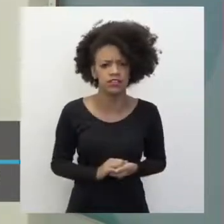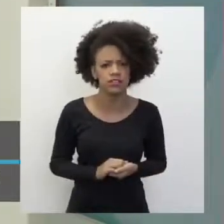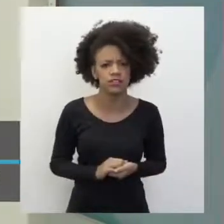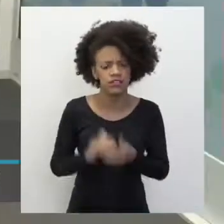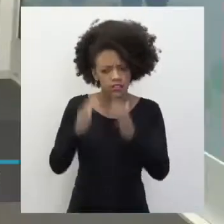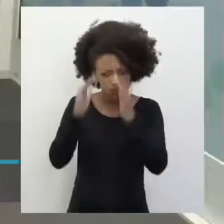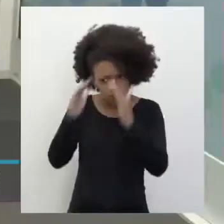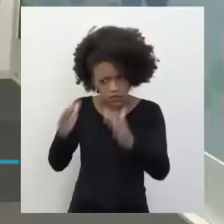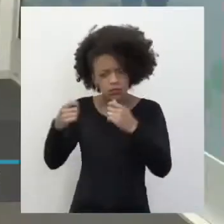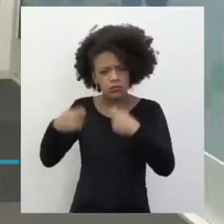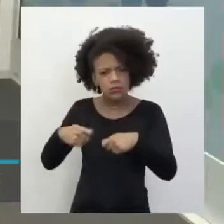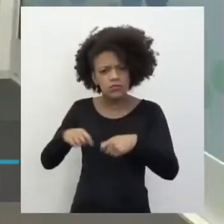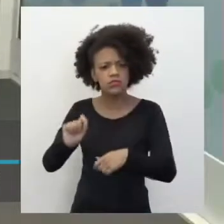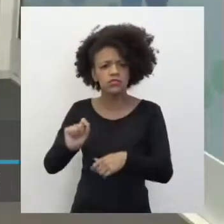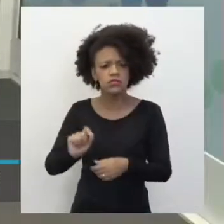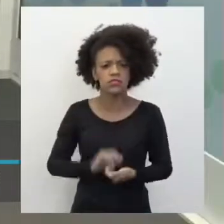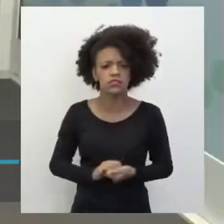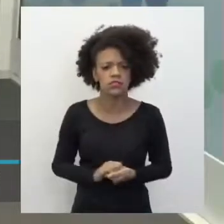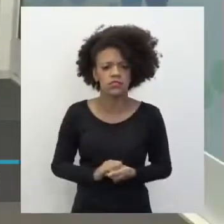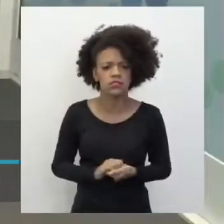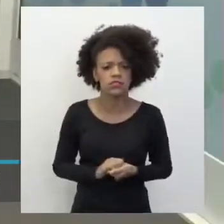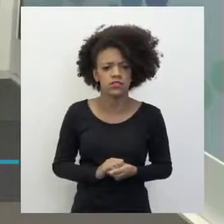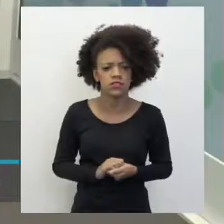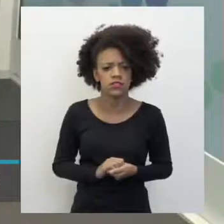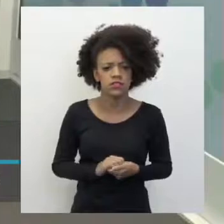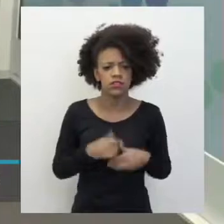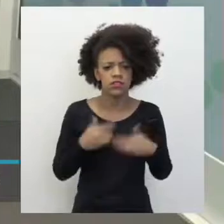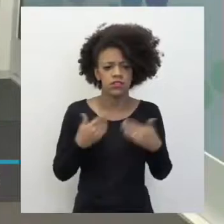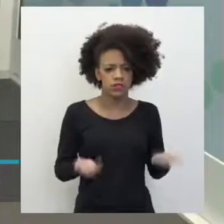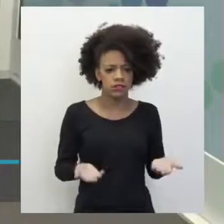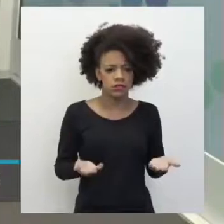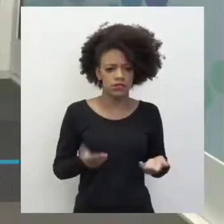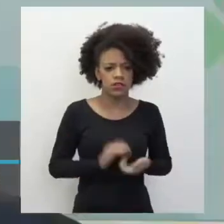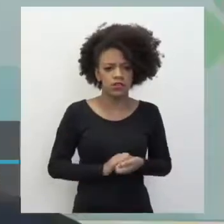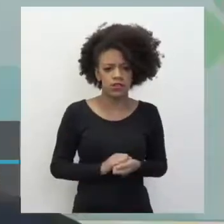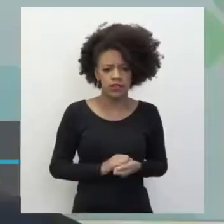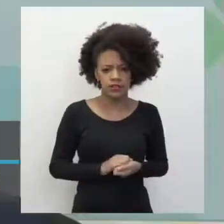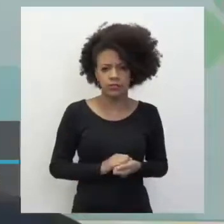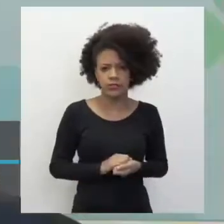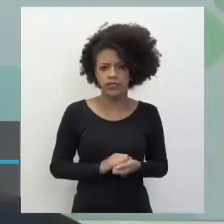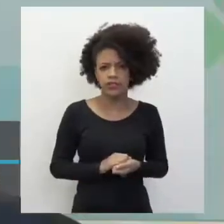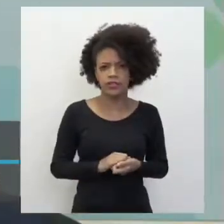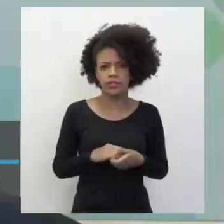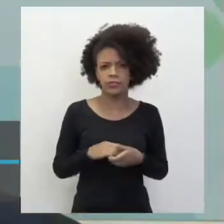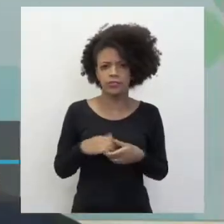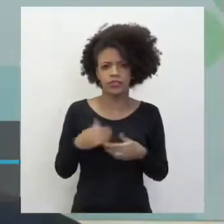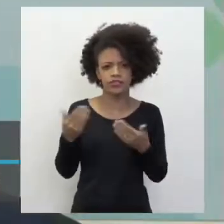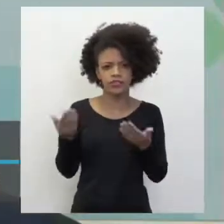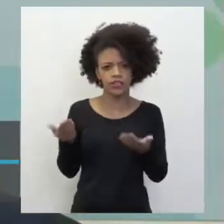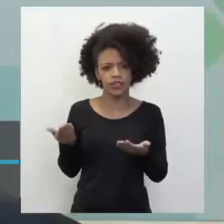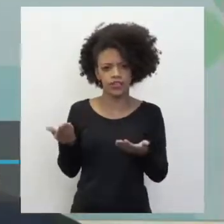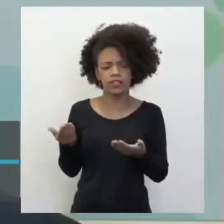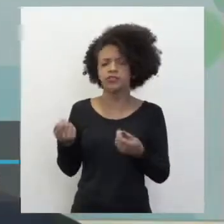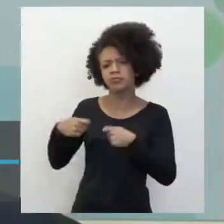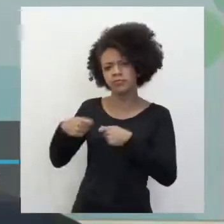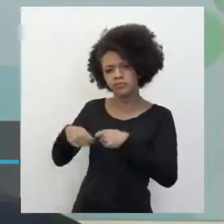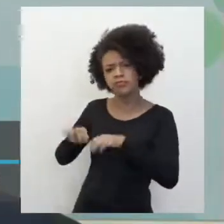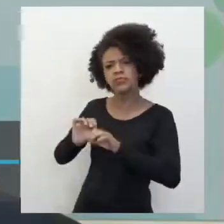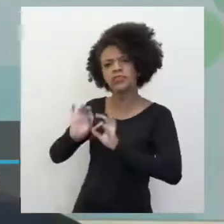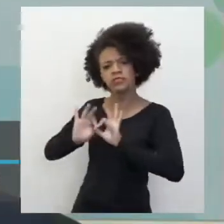Por isso que a fala da empatia da Pro Clara casa perfeitamente com isso. Porque acho que a gente tem que respeitar tudo, o conhecido e o